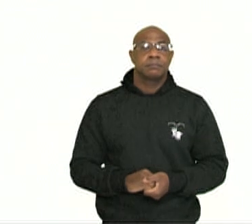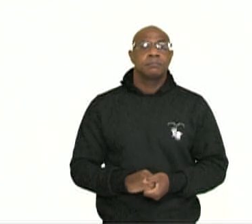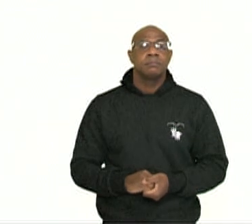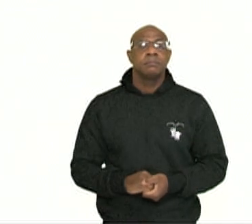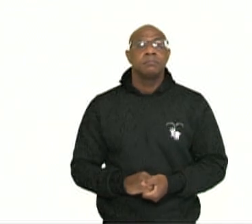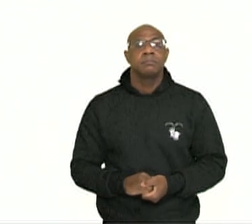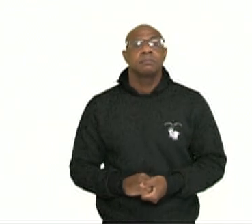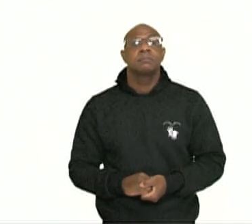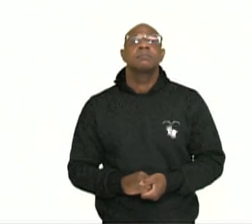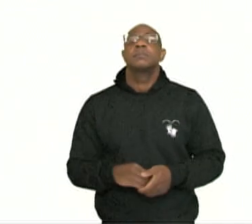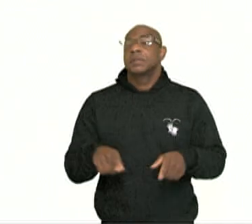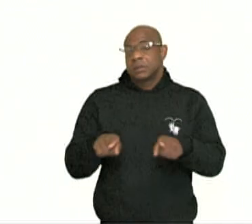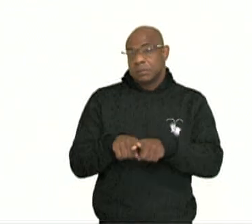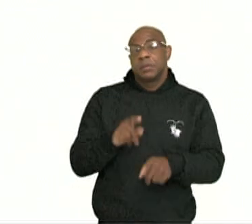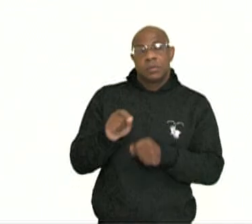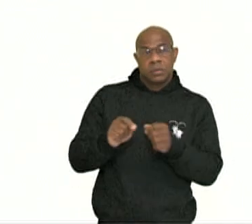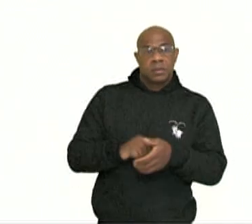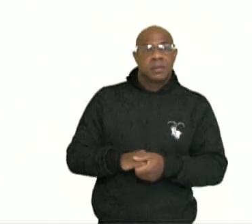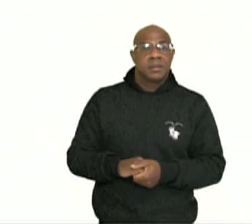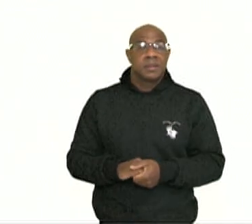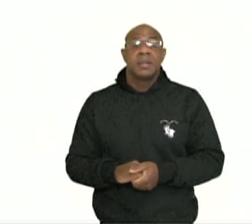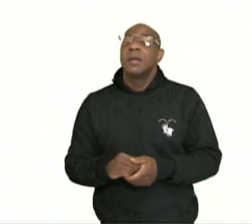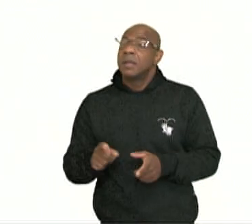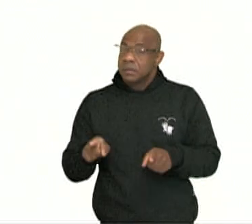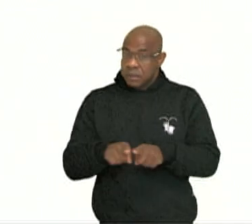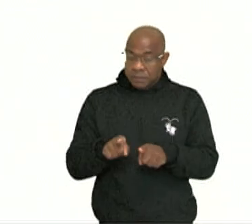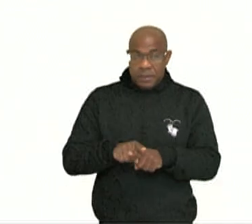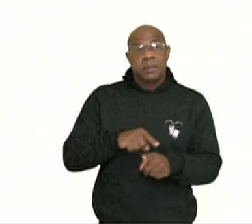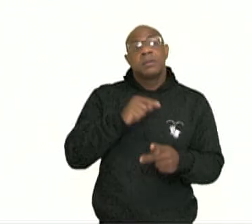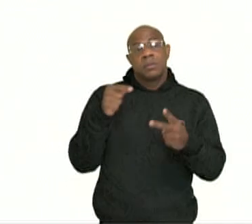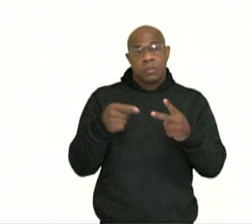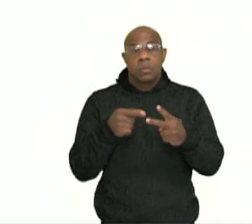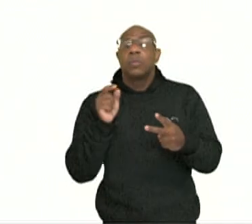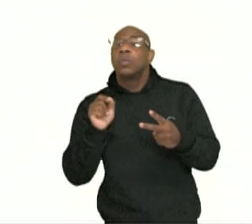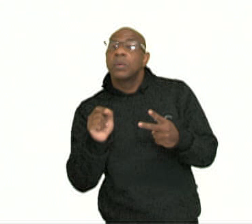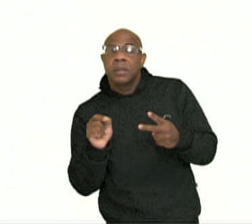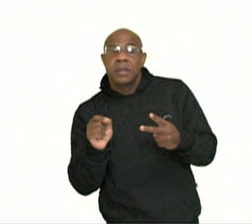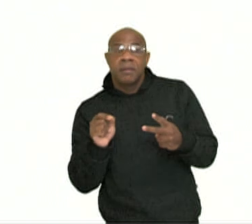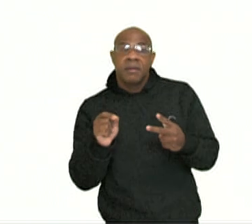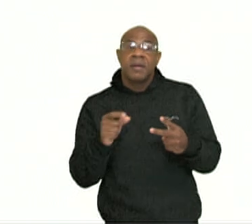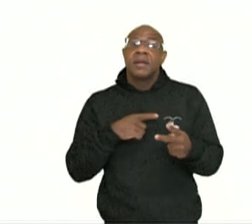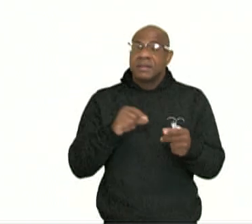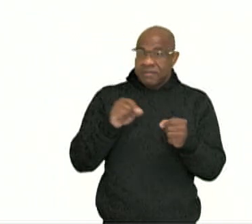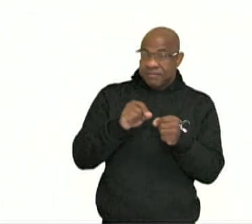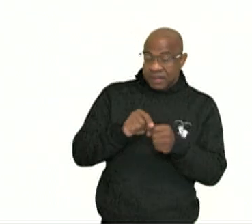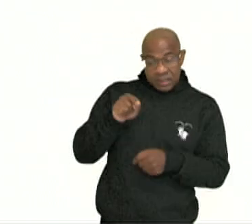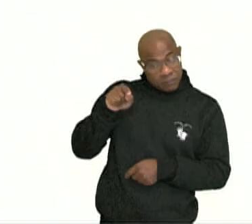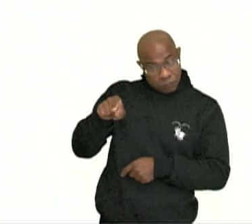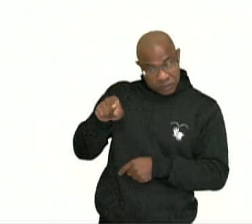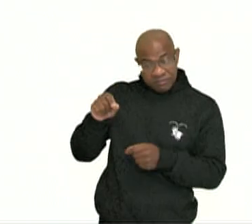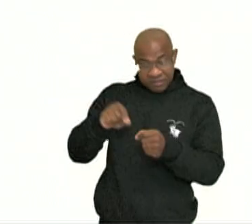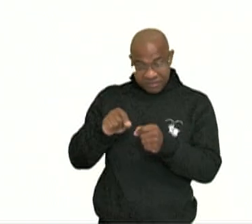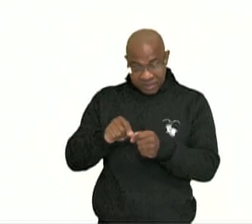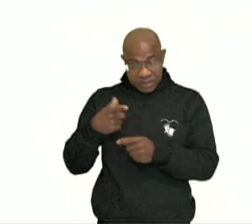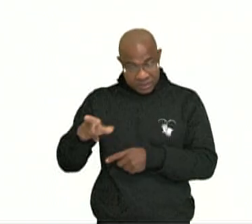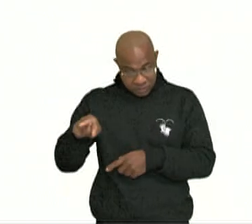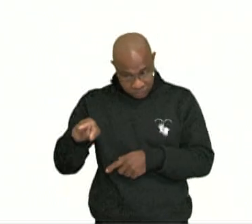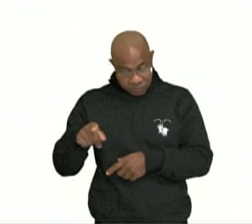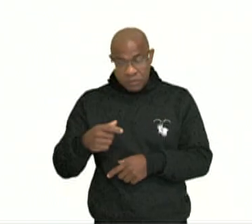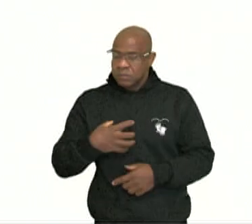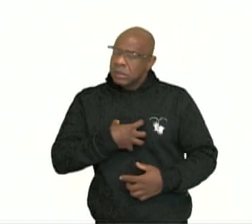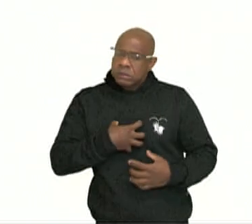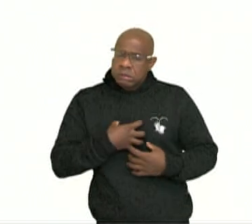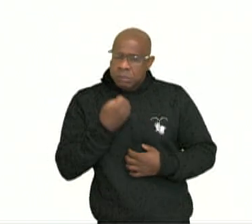né, da visita ao médico, né, ele vai passar ali, você vai fazer a tua parte, não está se sentindo